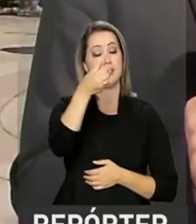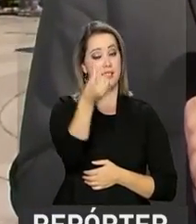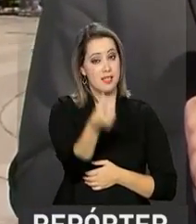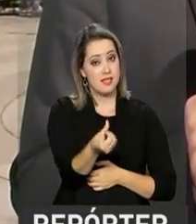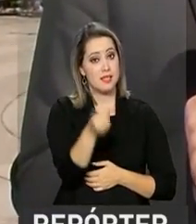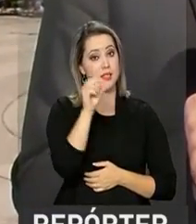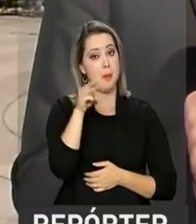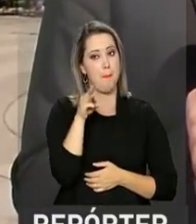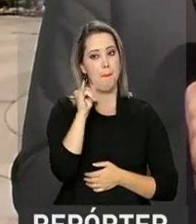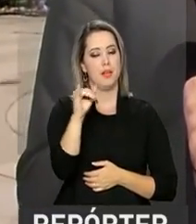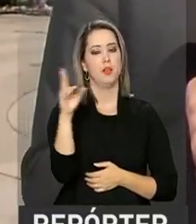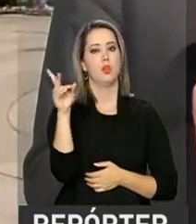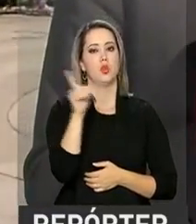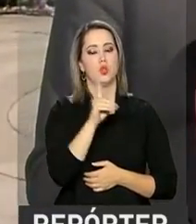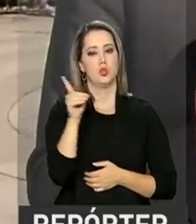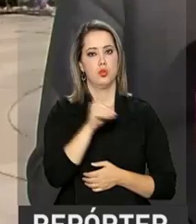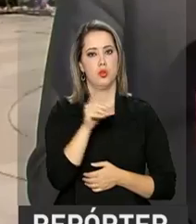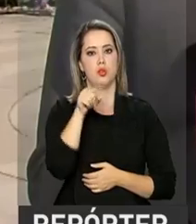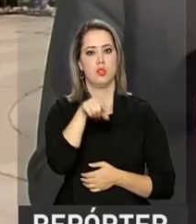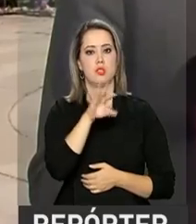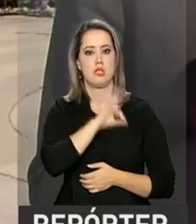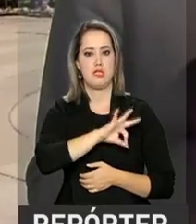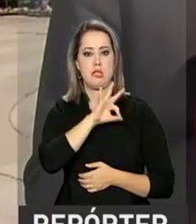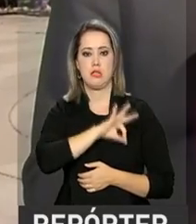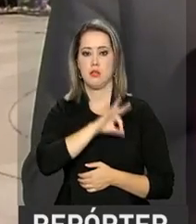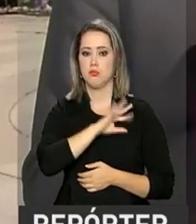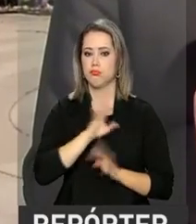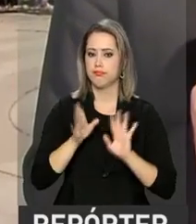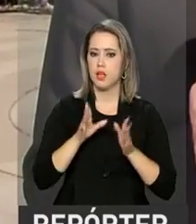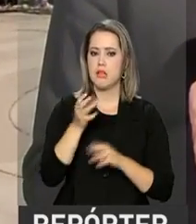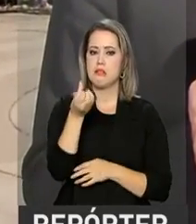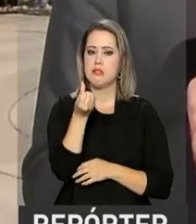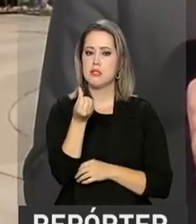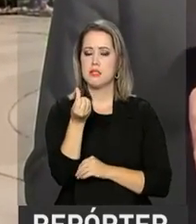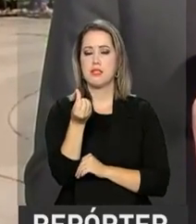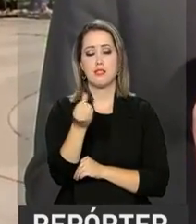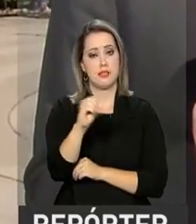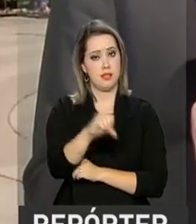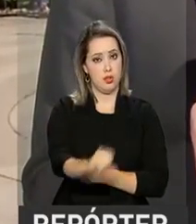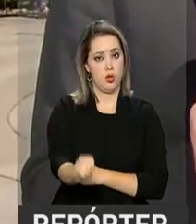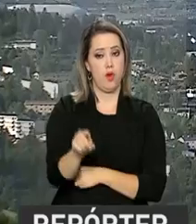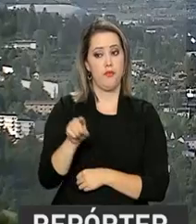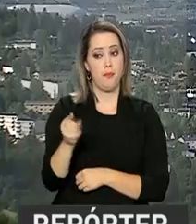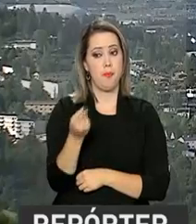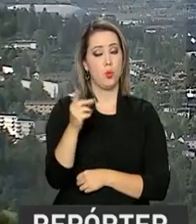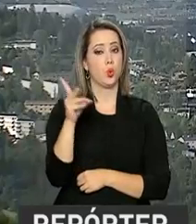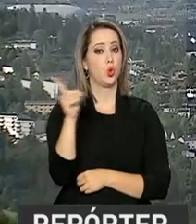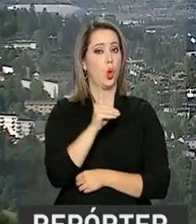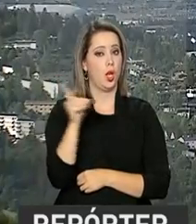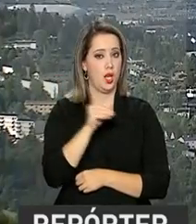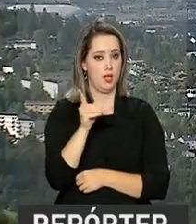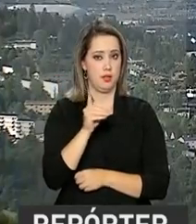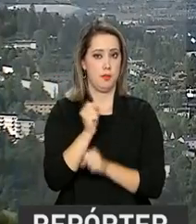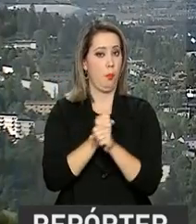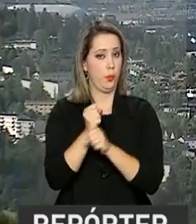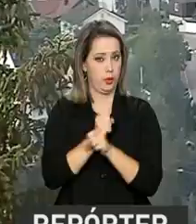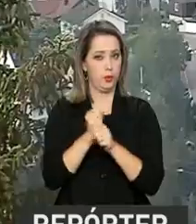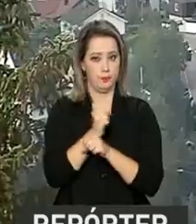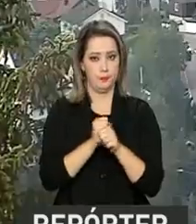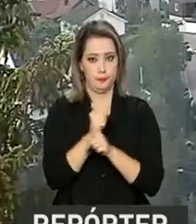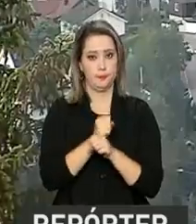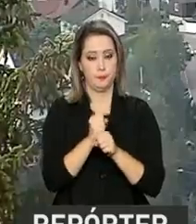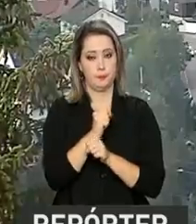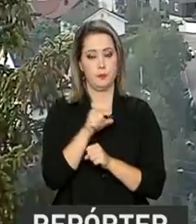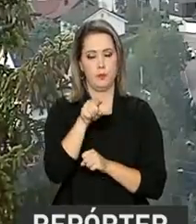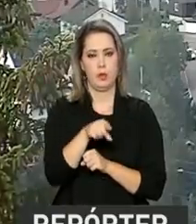pessoa é de 69 mil dólares por ano uma das maiores do mundo o país também se preocupa com o meio